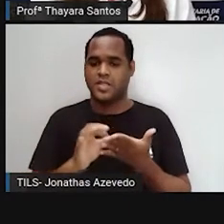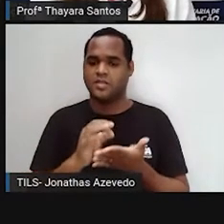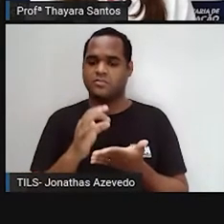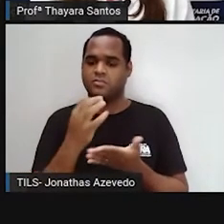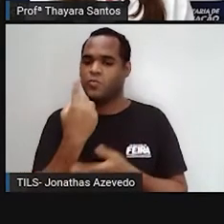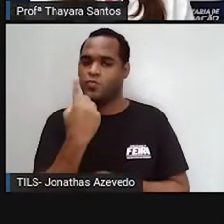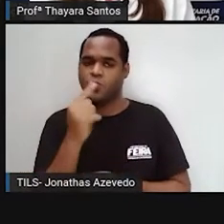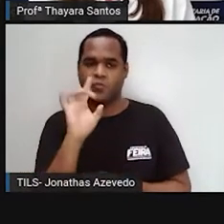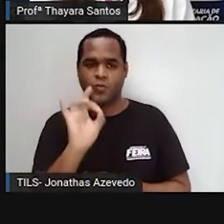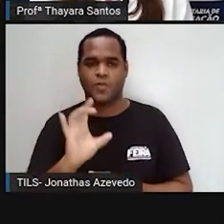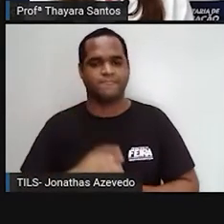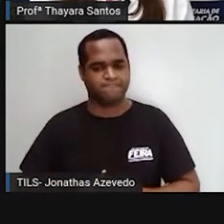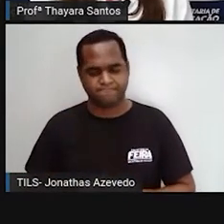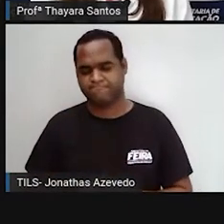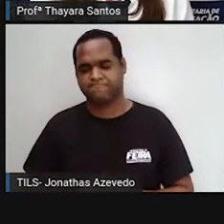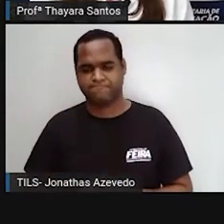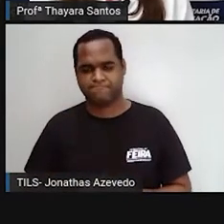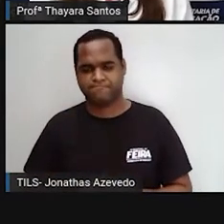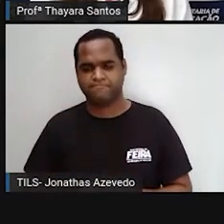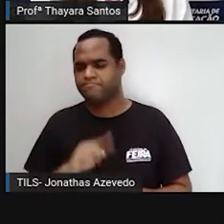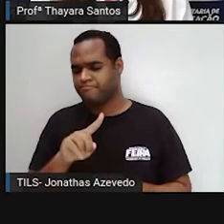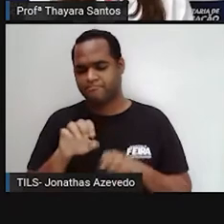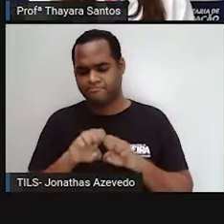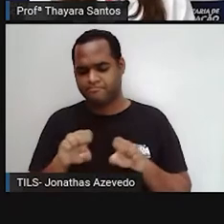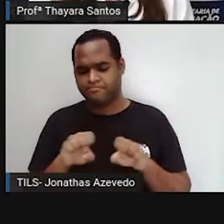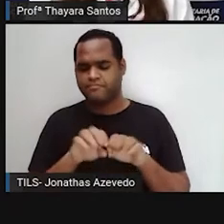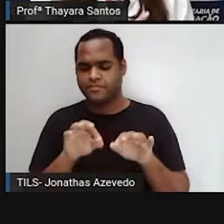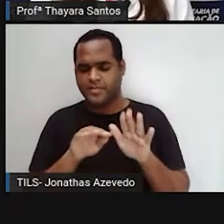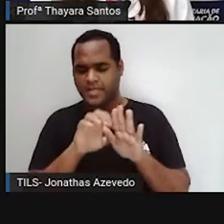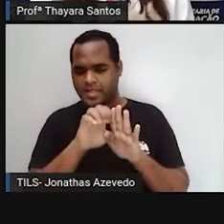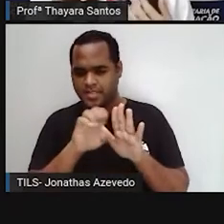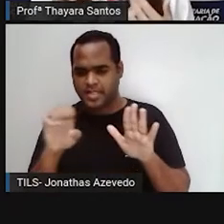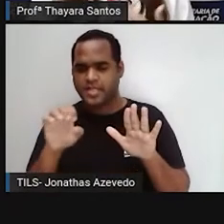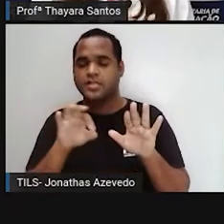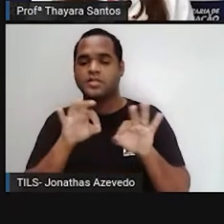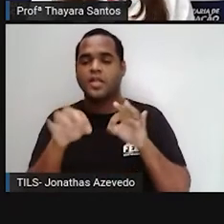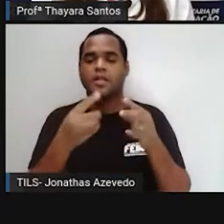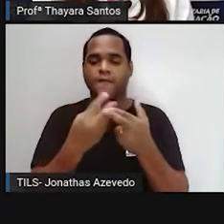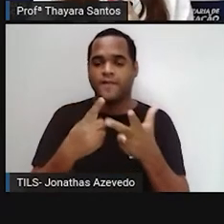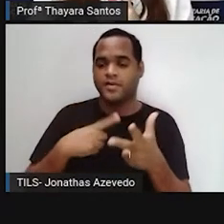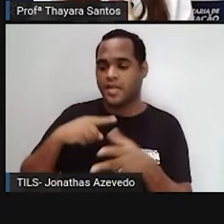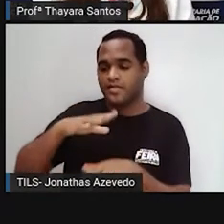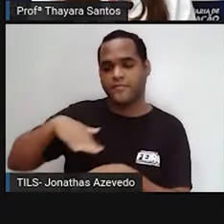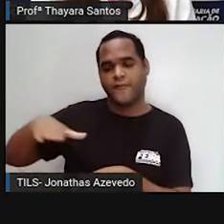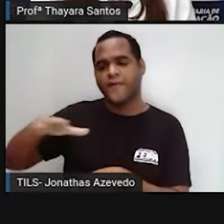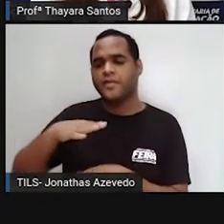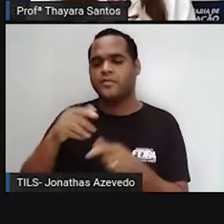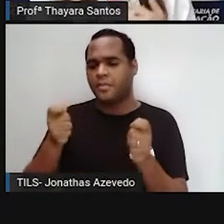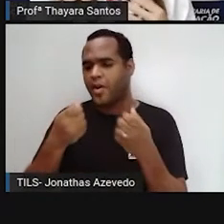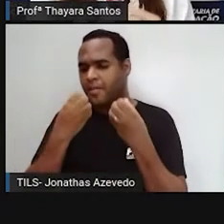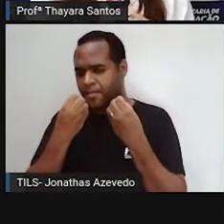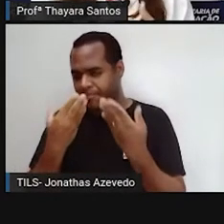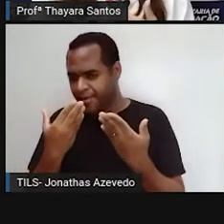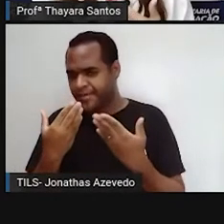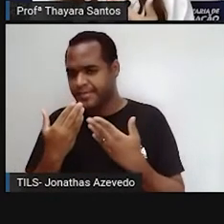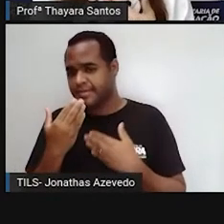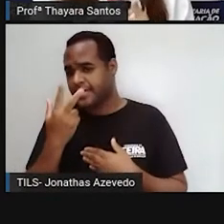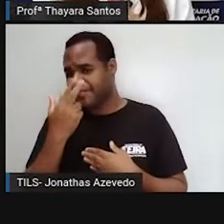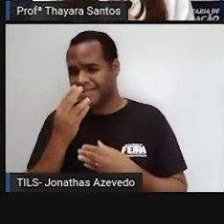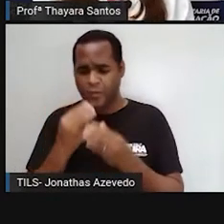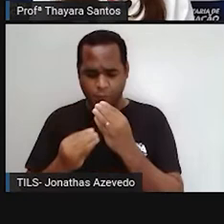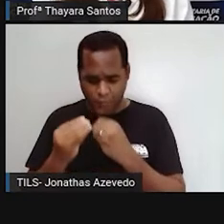essa, inclusive, é uma estratégia que muitos desses animais utilizam quando o ambiente em que eles estão não está muito favorável, quando está tendo